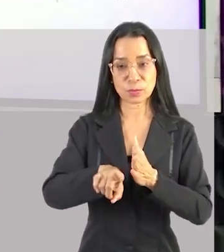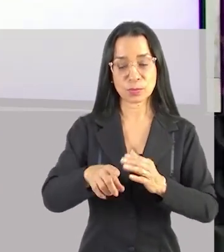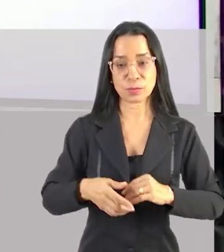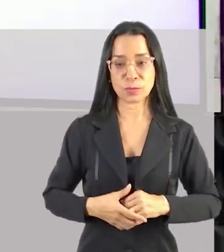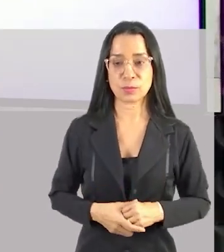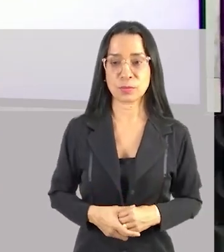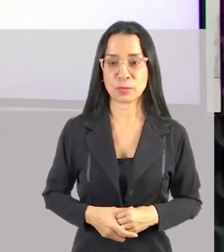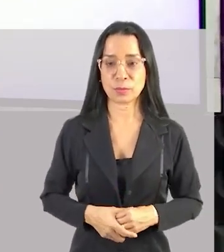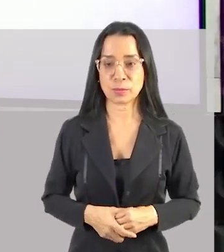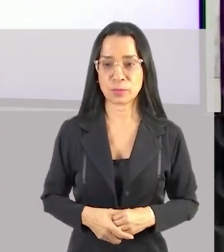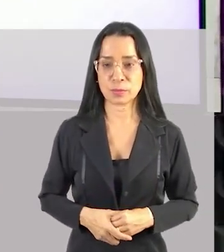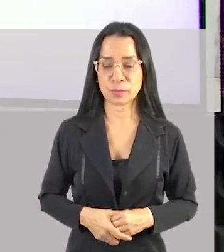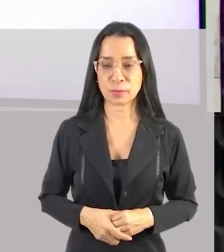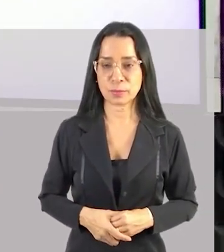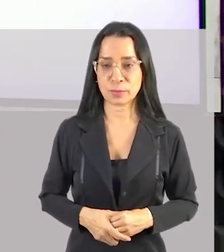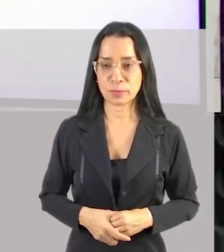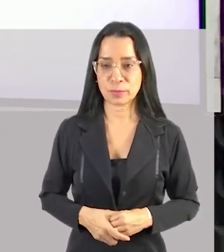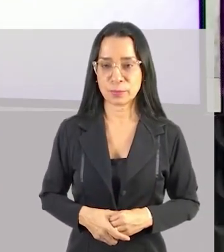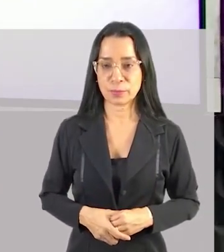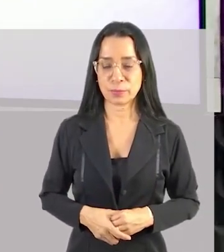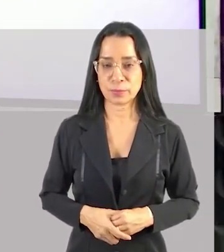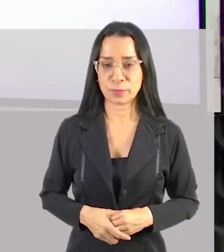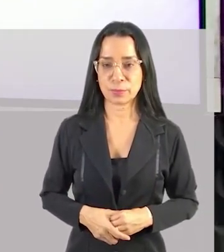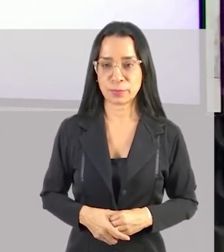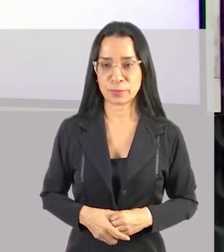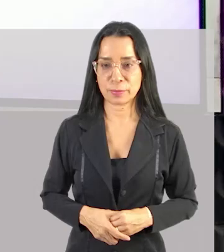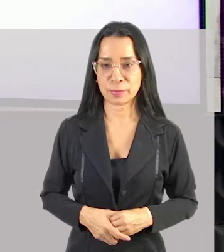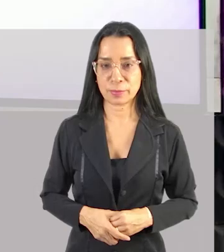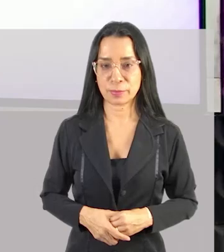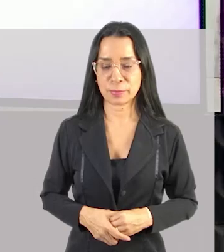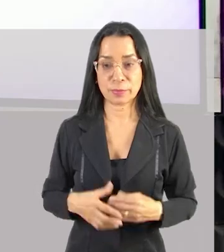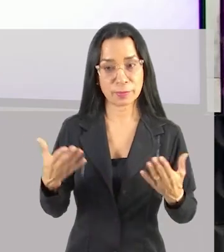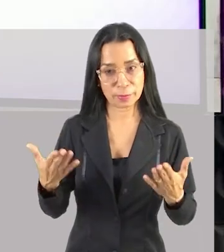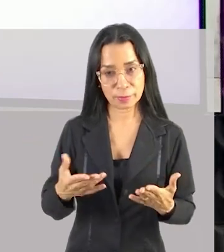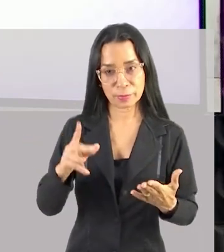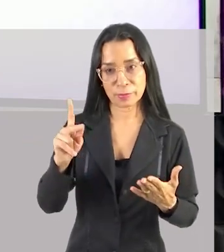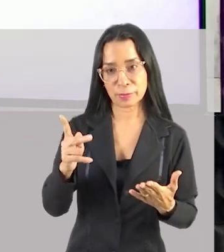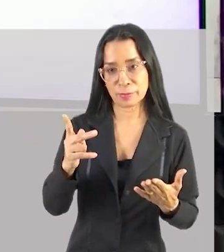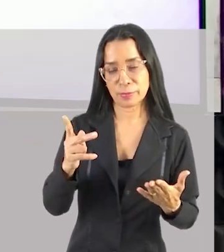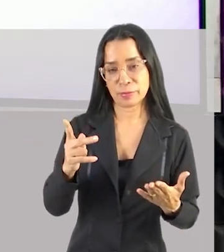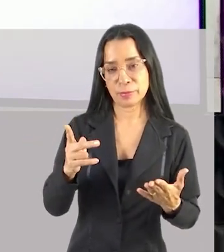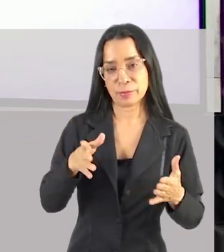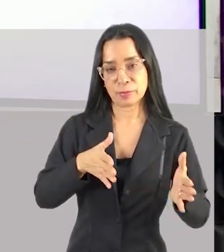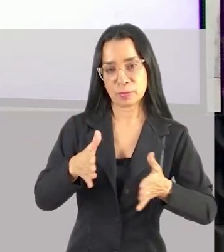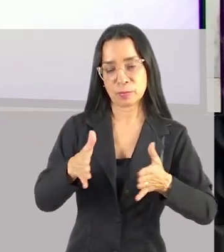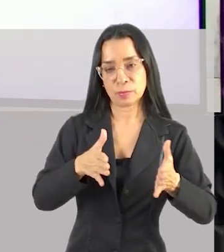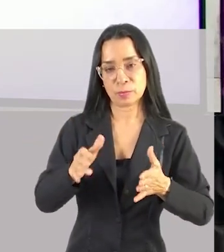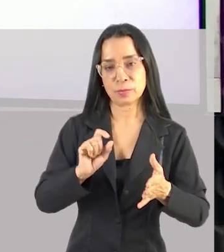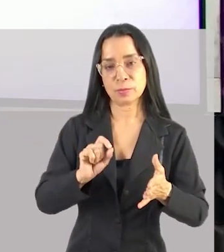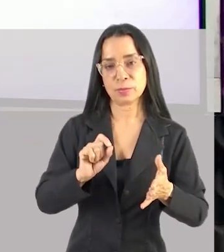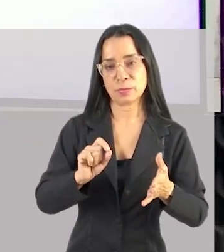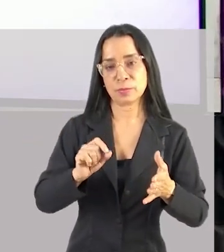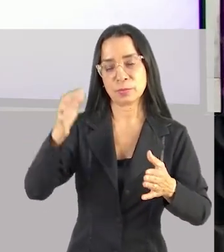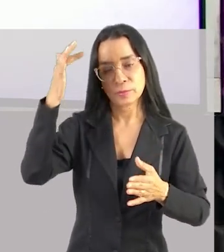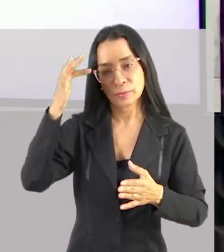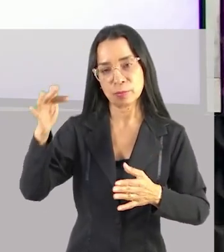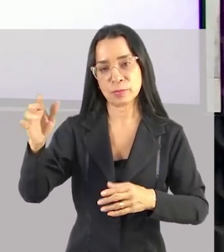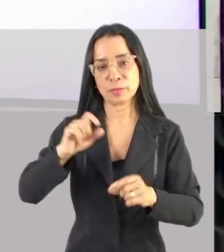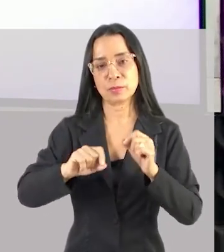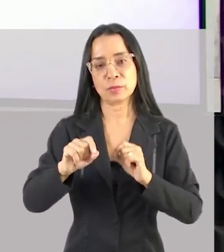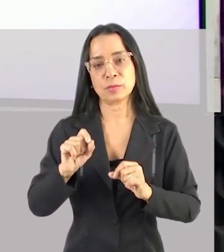Aristóteles? Opa, já passamos pelo Aristóteles. Agora, né, vem um período da